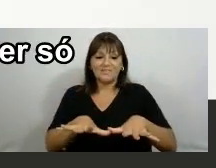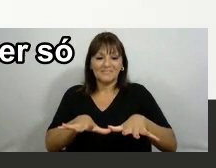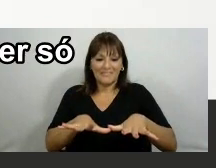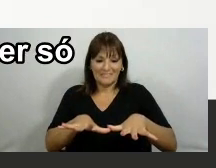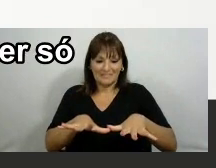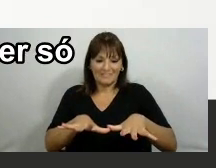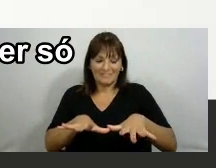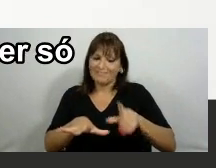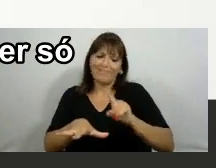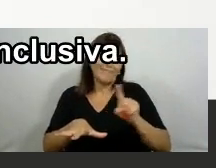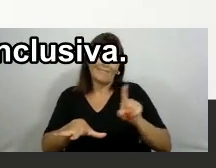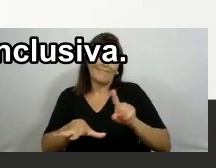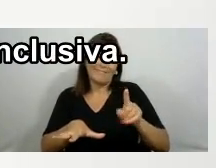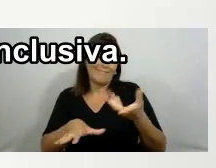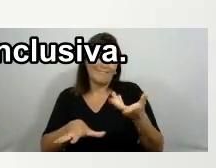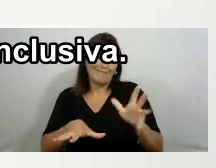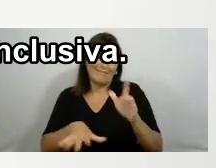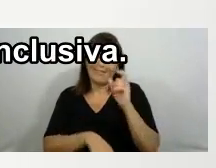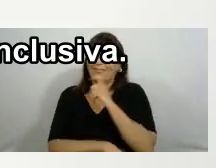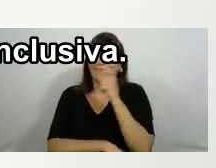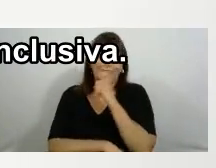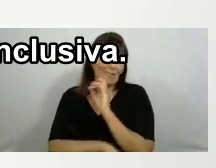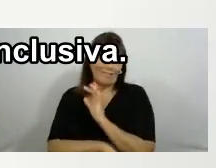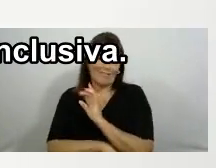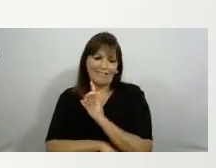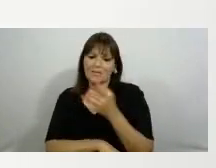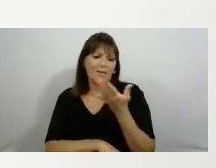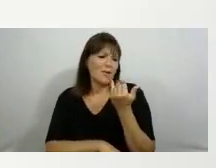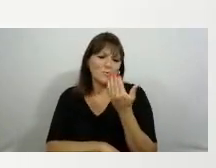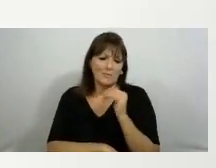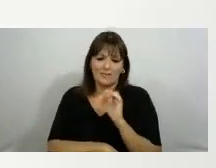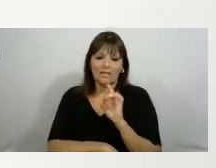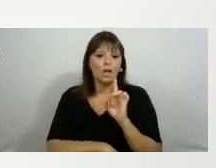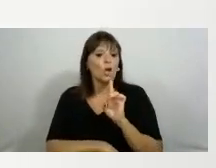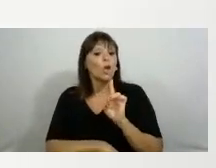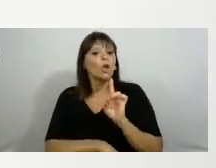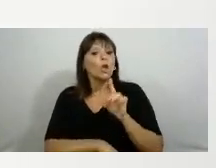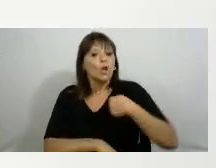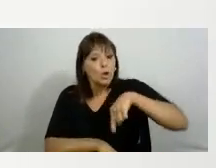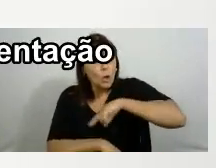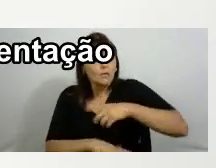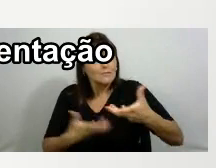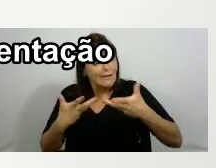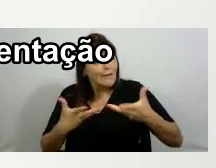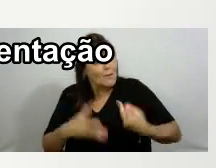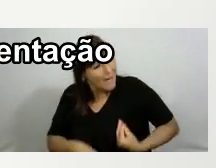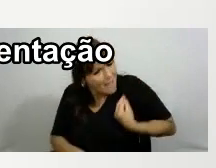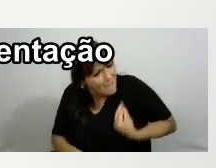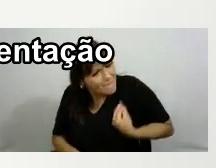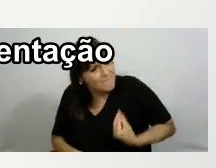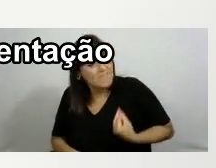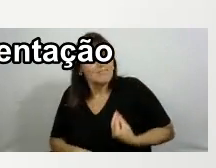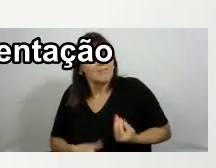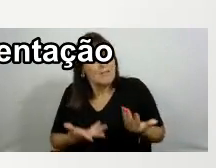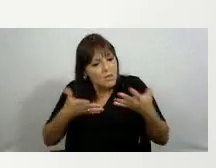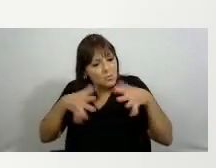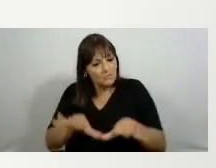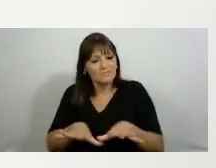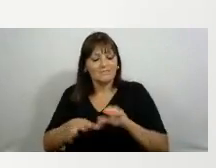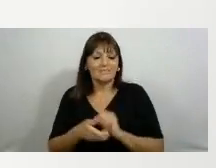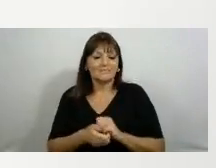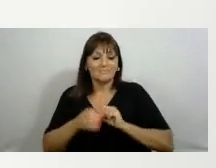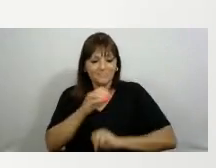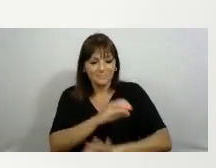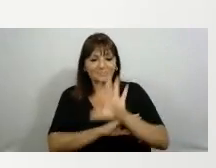quer novela e a gente não quer só comida. A gente quer uma vida inclusiva. E aí, para isso, eu trago o slide do título da nossa